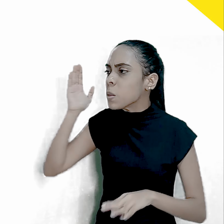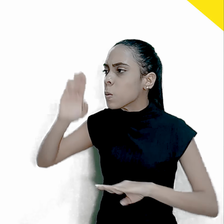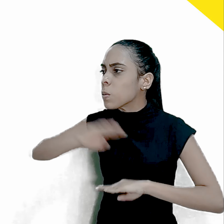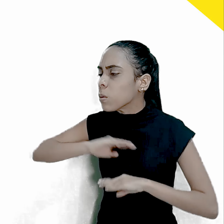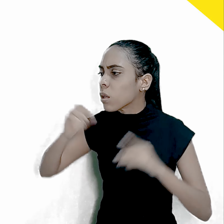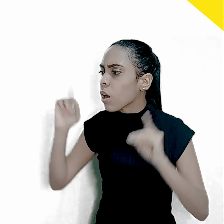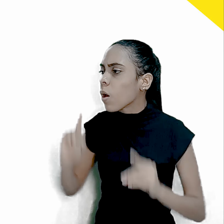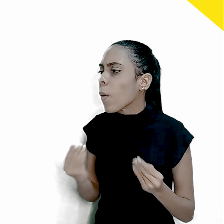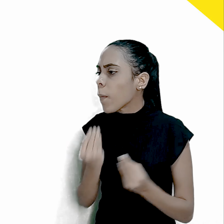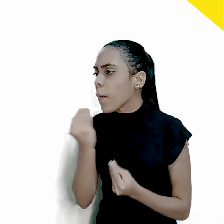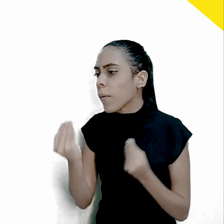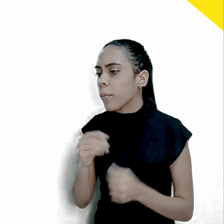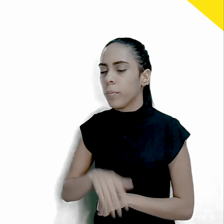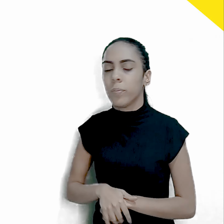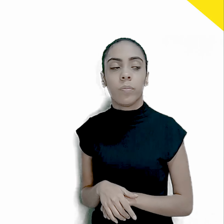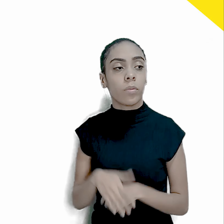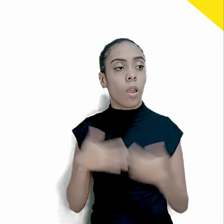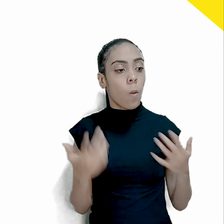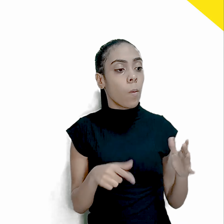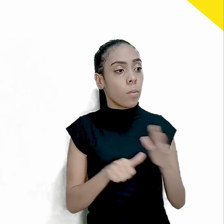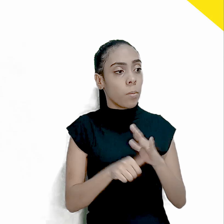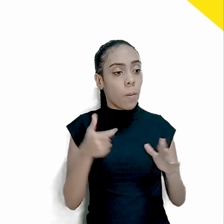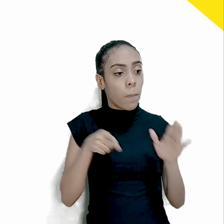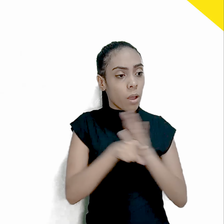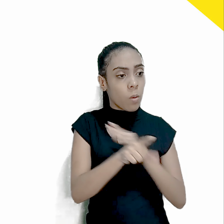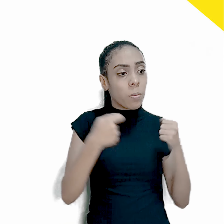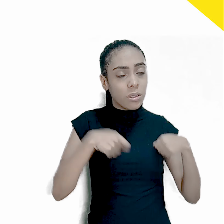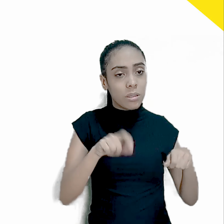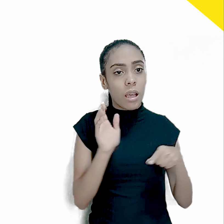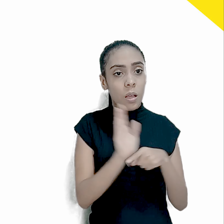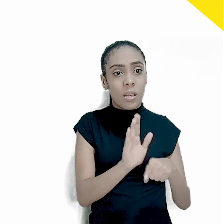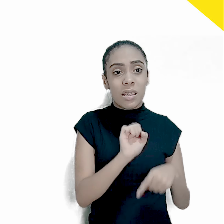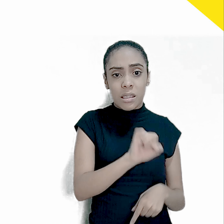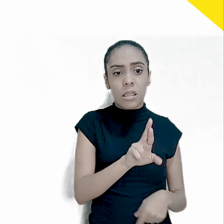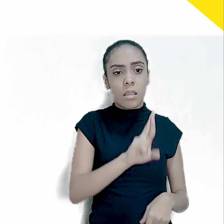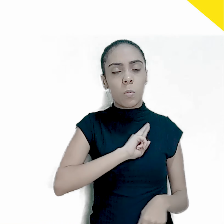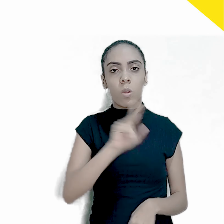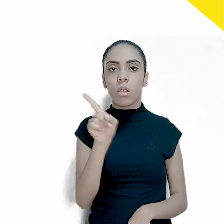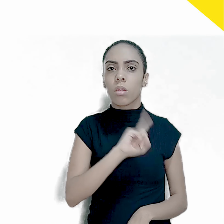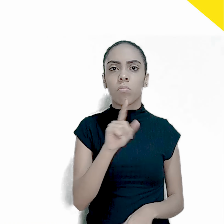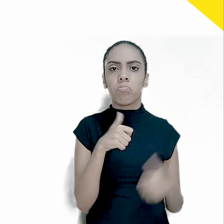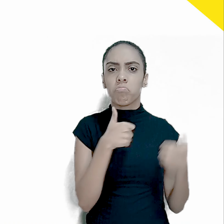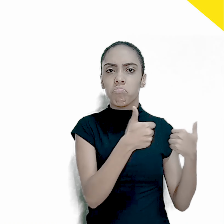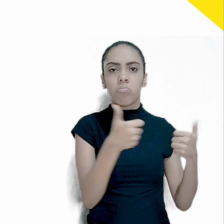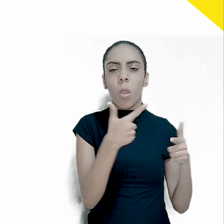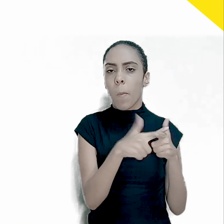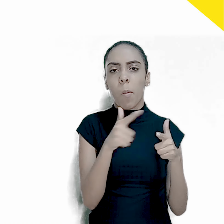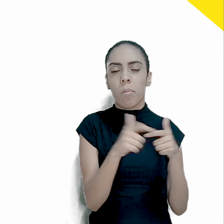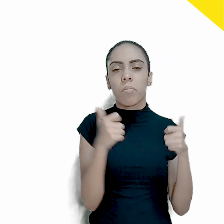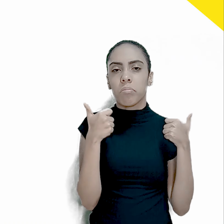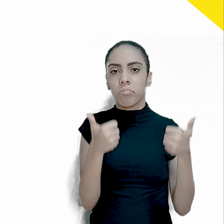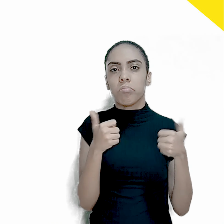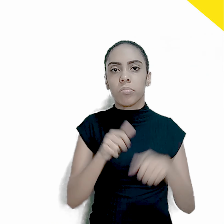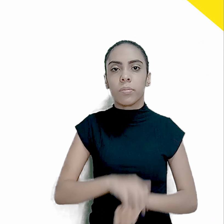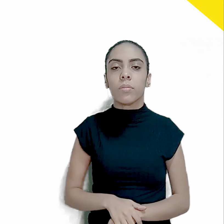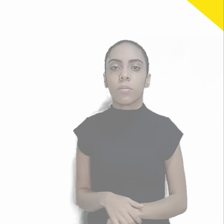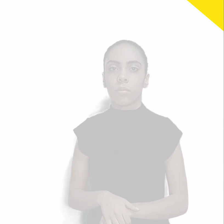física? Primeiro, pergunte se ela precisa de ajuda Se não precisar, fique tranquilo e siga sua vida